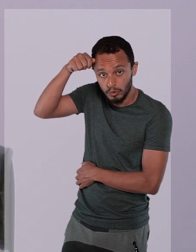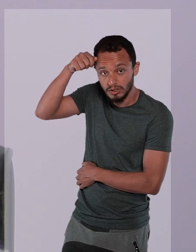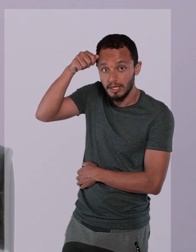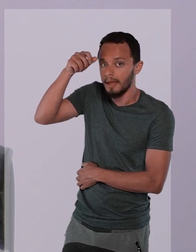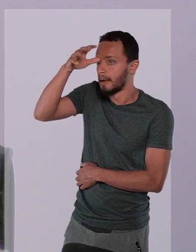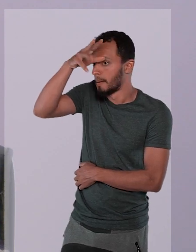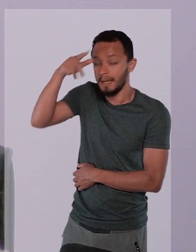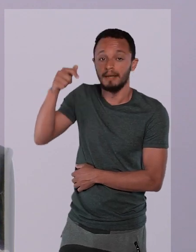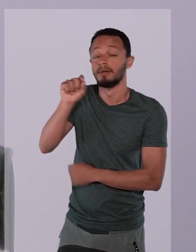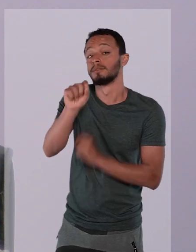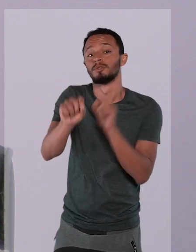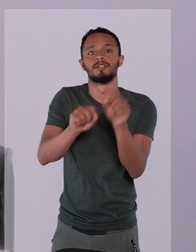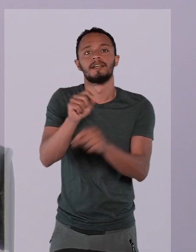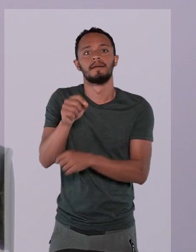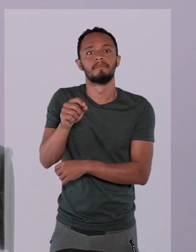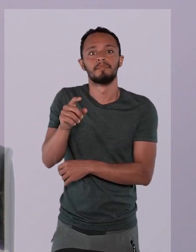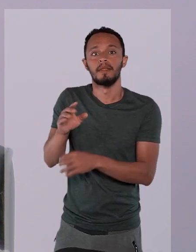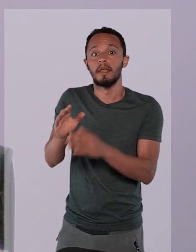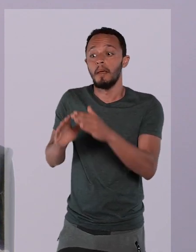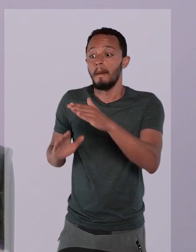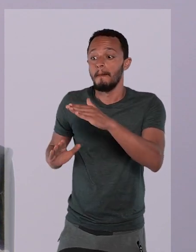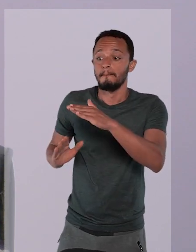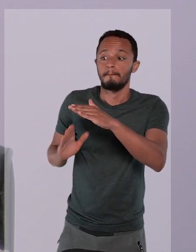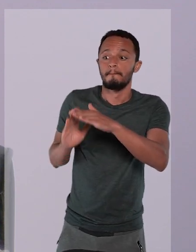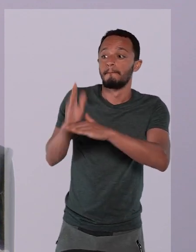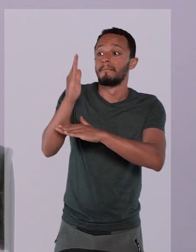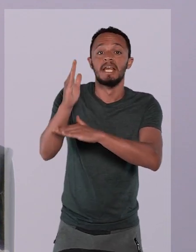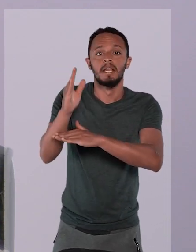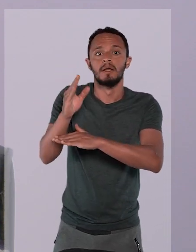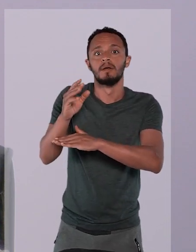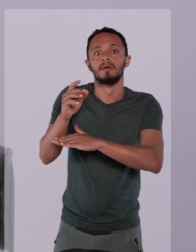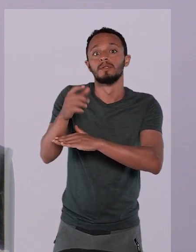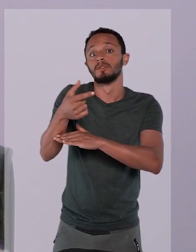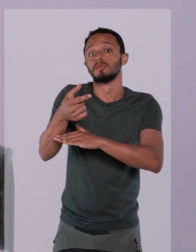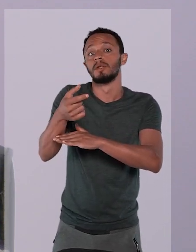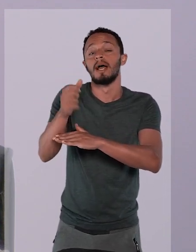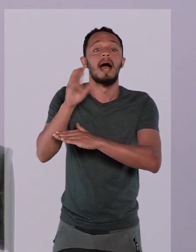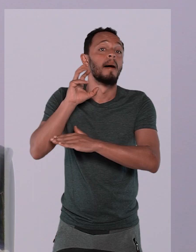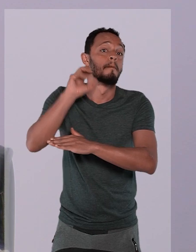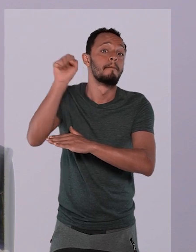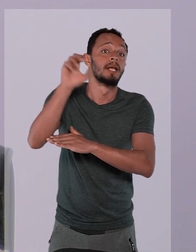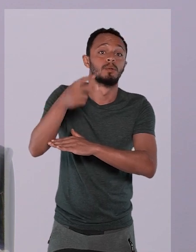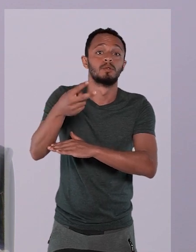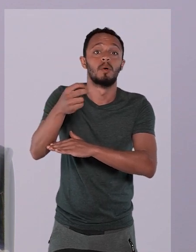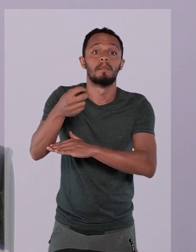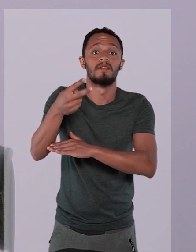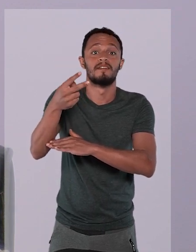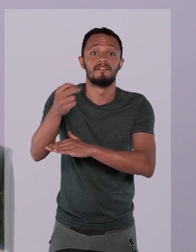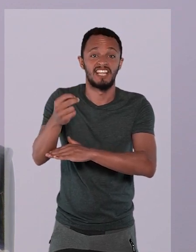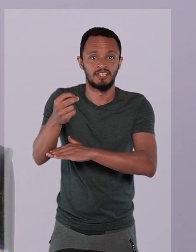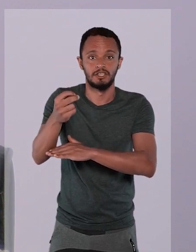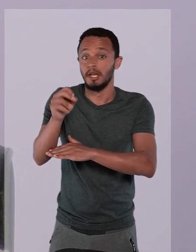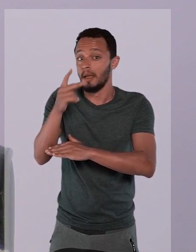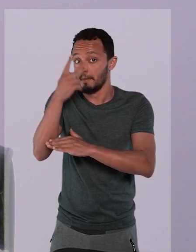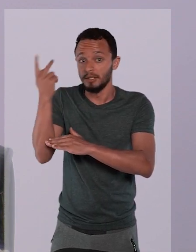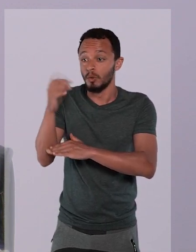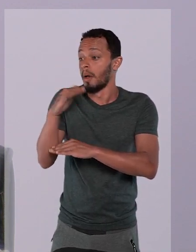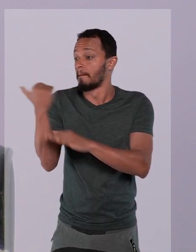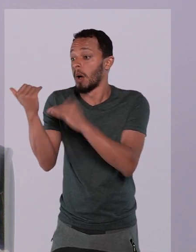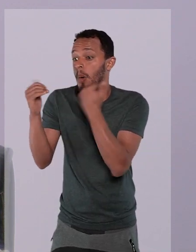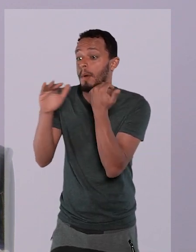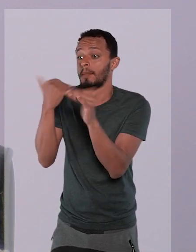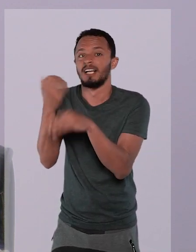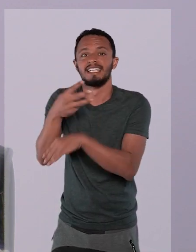Carlos? Manaus foi o lugar onde teve o primeiro pico epidêmico no Brasil em abril de 2020. Né? Primeiro pico, aquela mortandade, enterrava